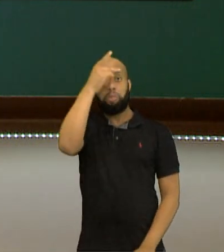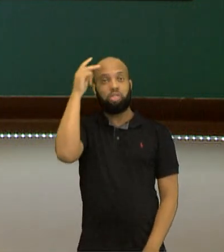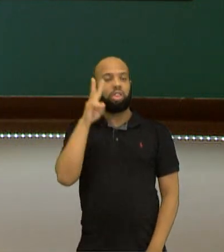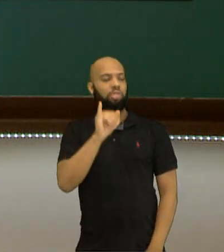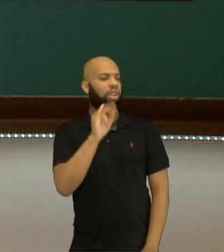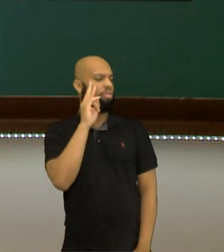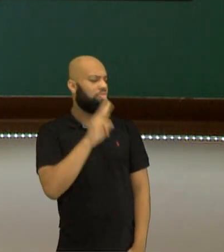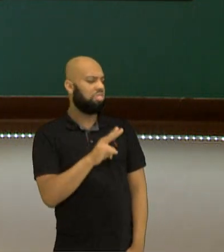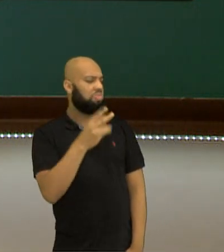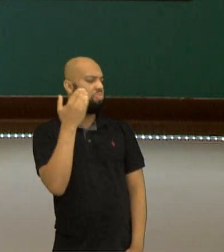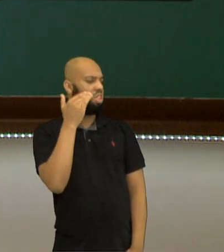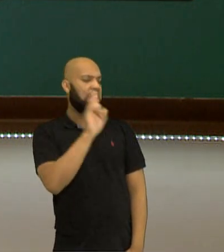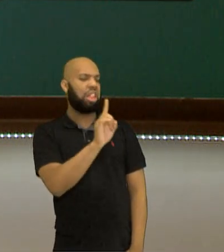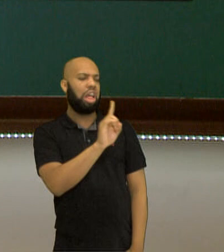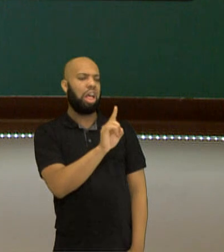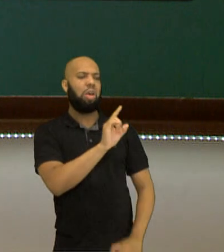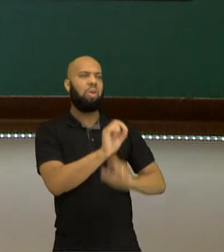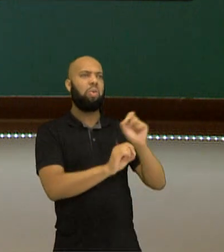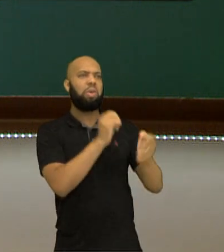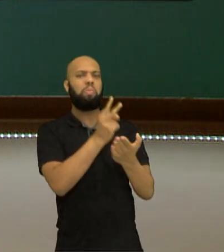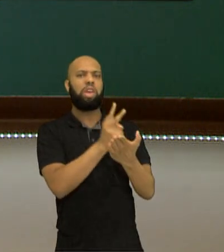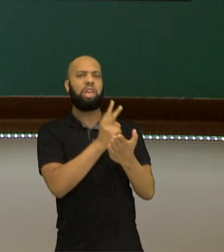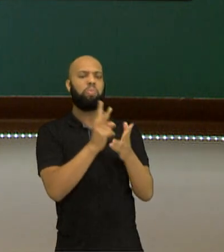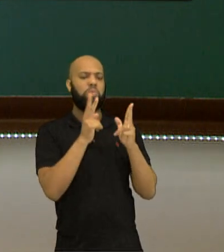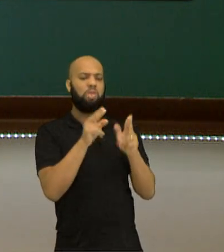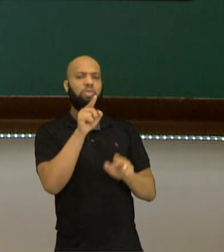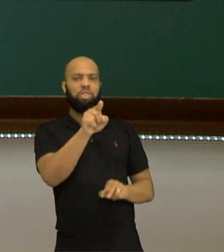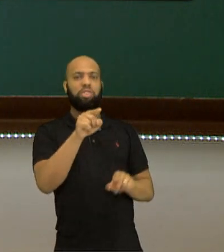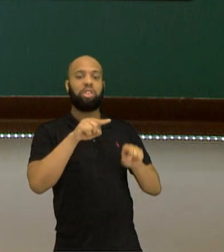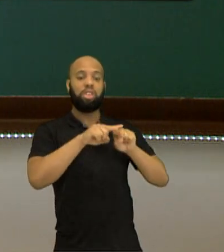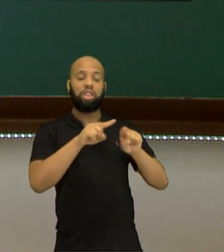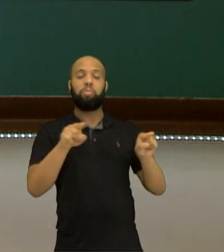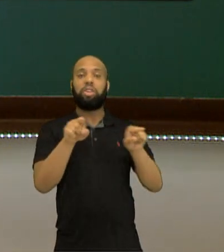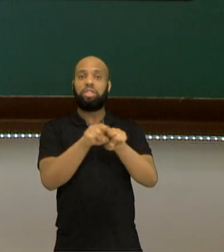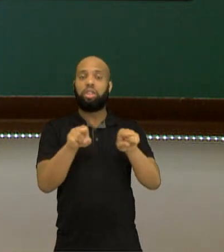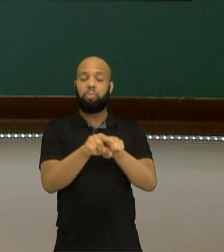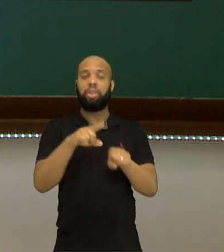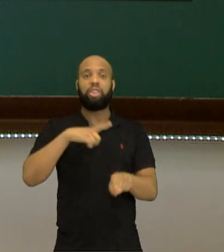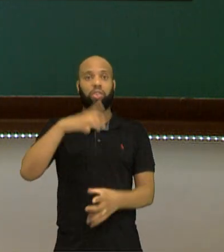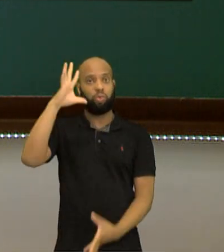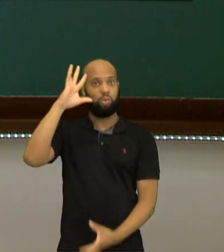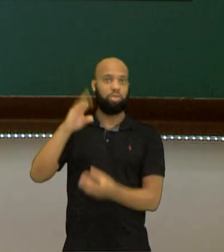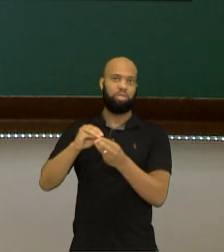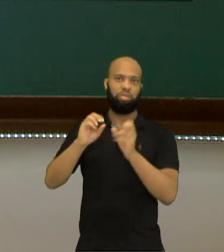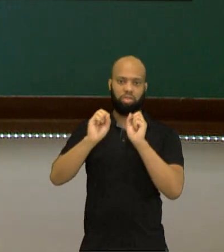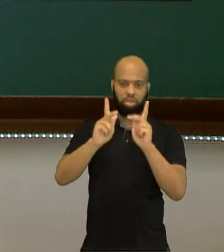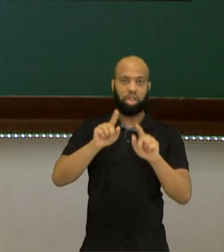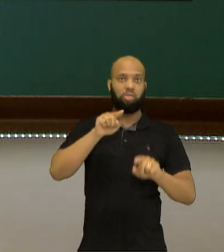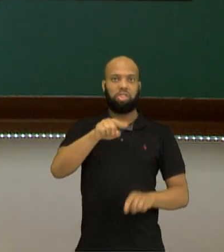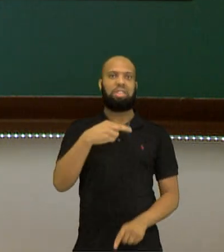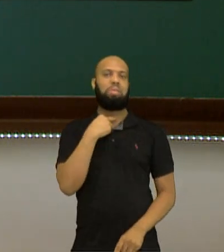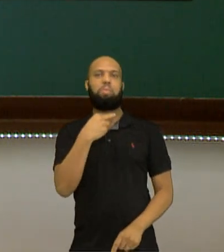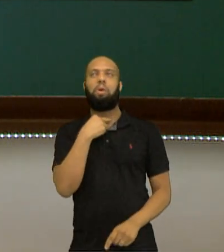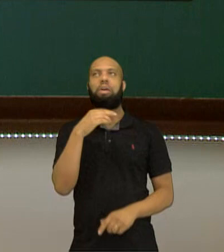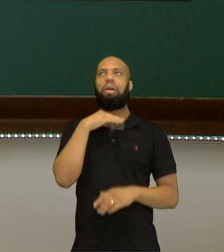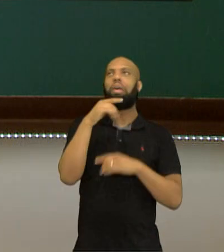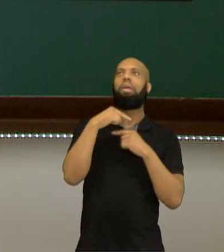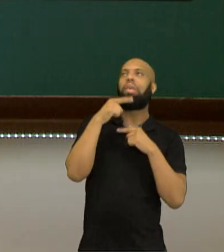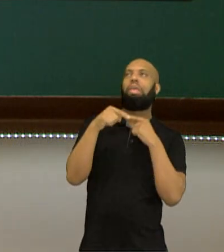não tiver a mesma ideia que você, ele também tem que tirar suas próprias conclusões. Então você não pode só pegar um